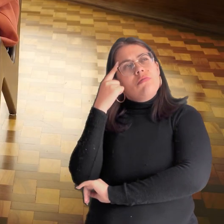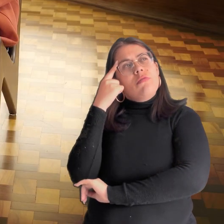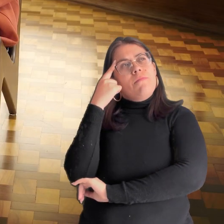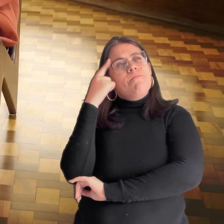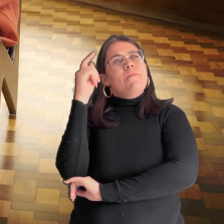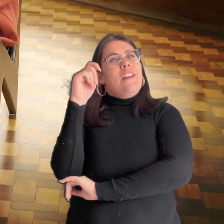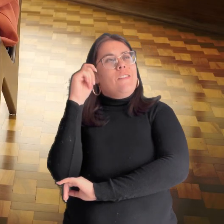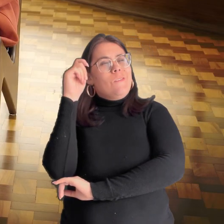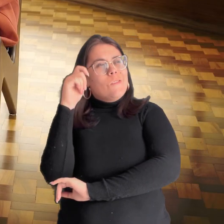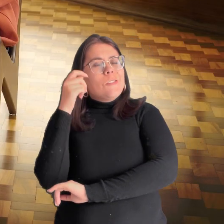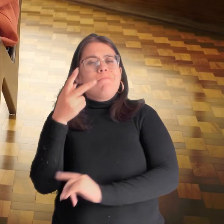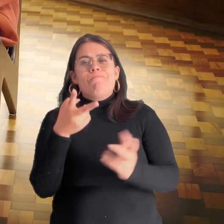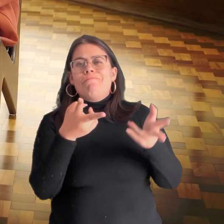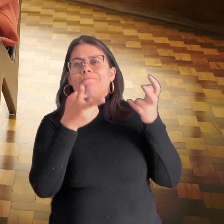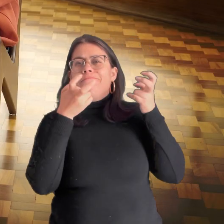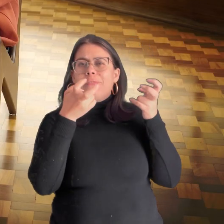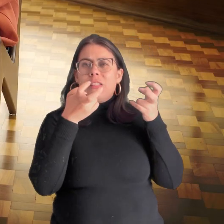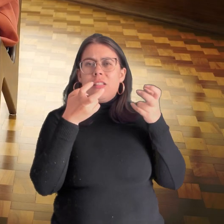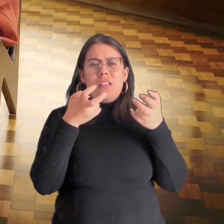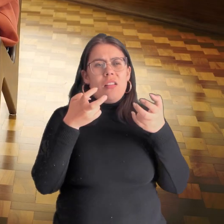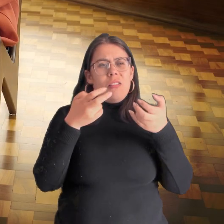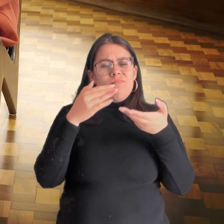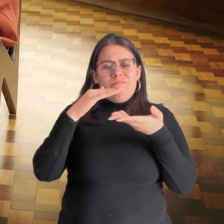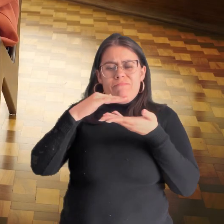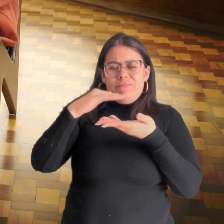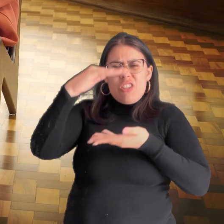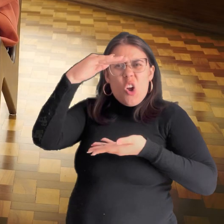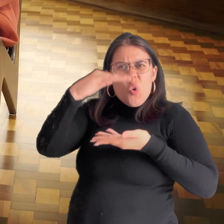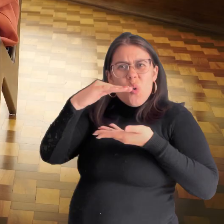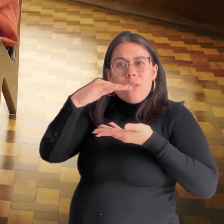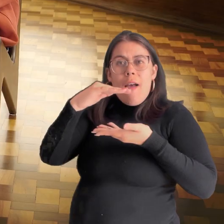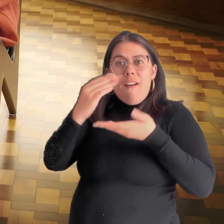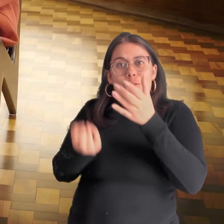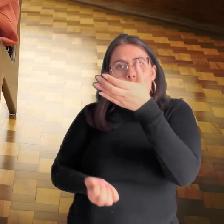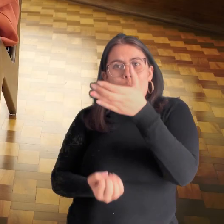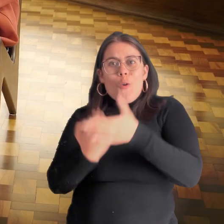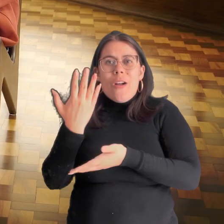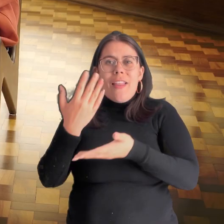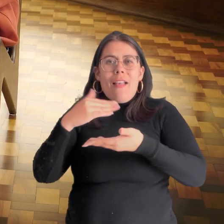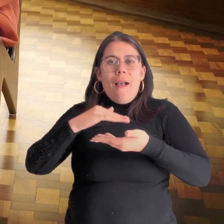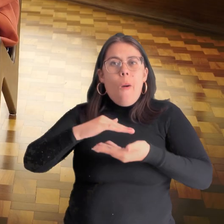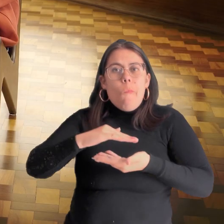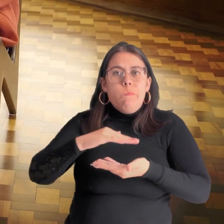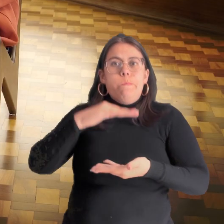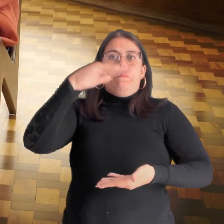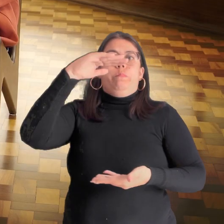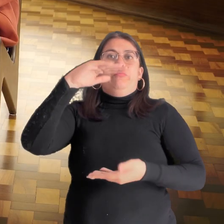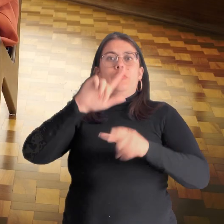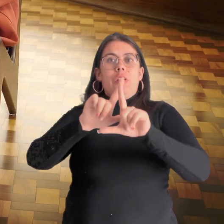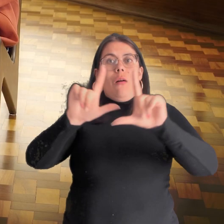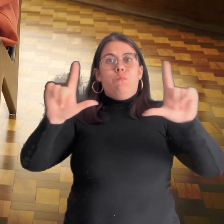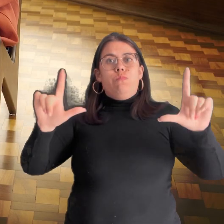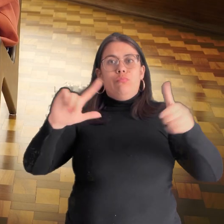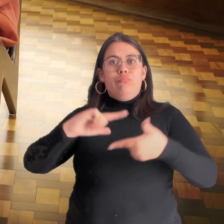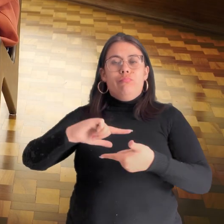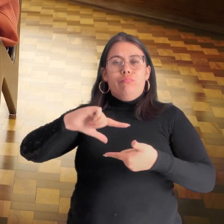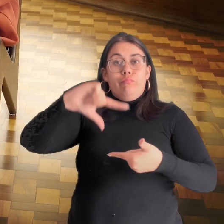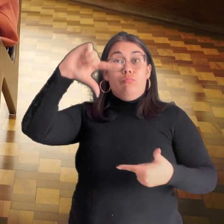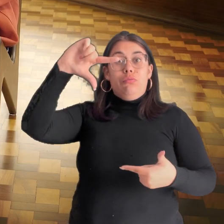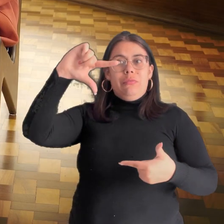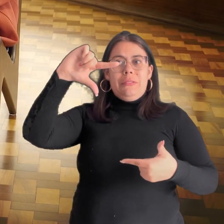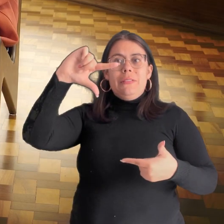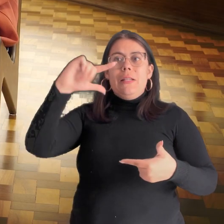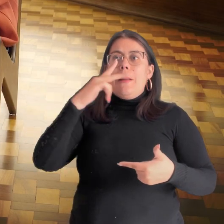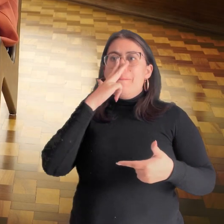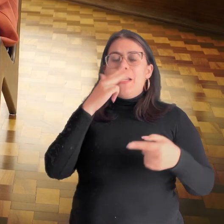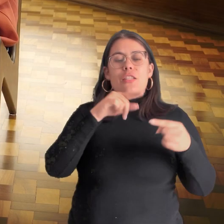não cabia, estava curto, criou essa nova solução de desenho que é lindíssima, que é uma onda que passa